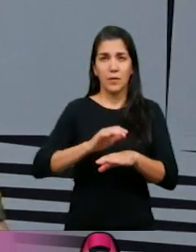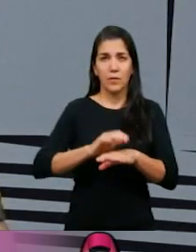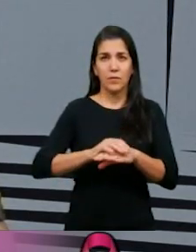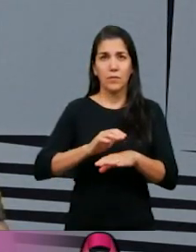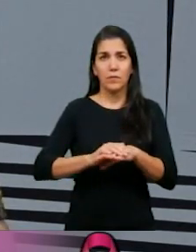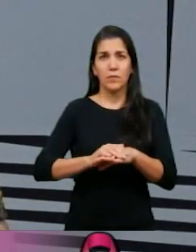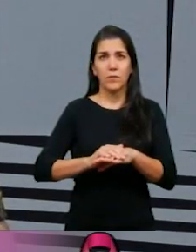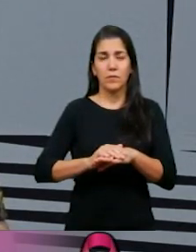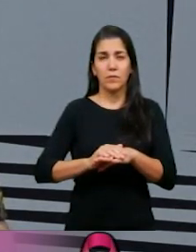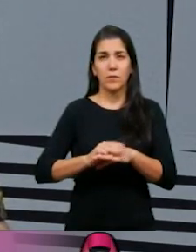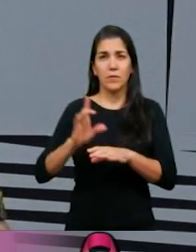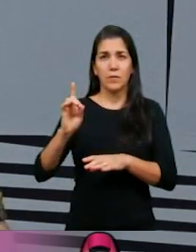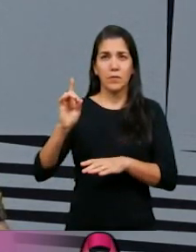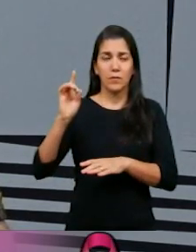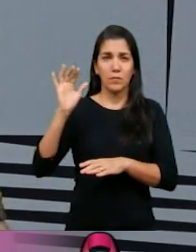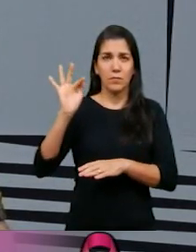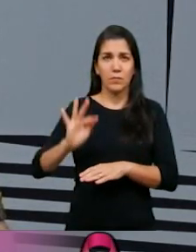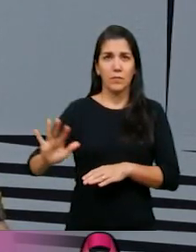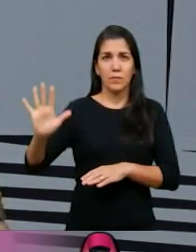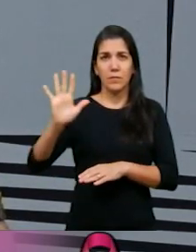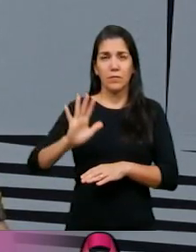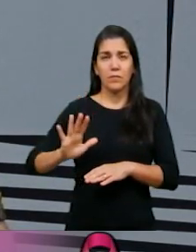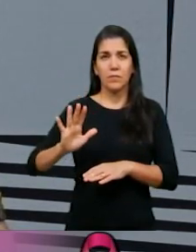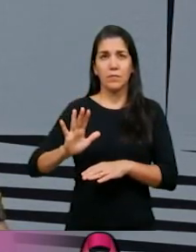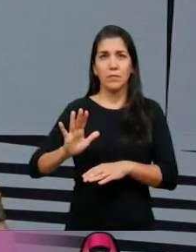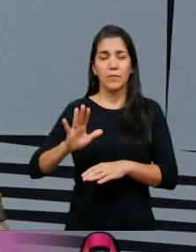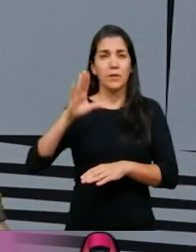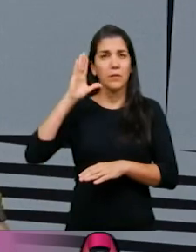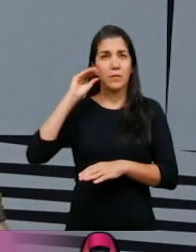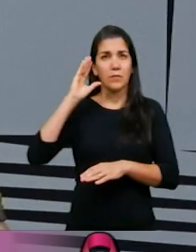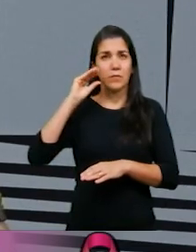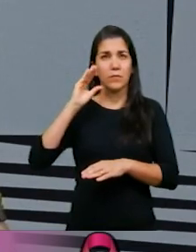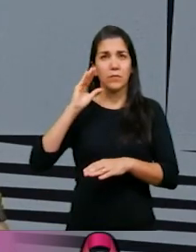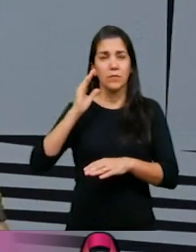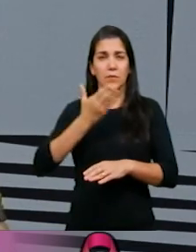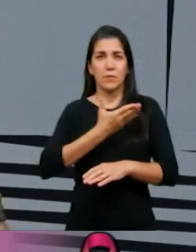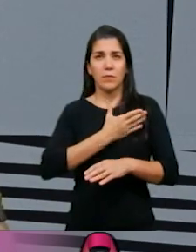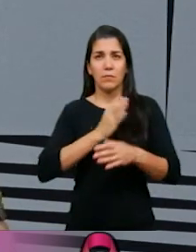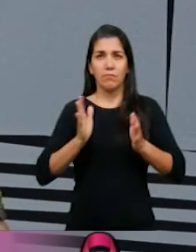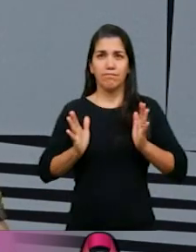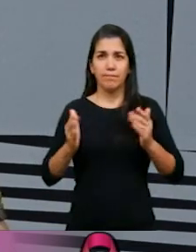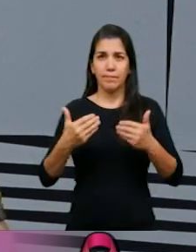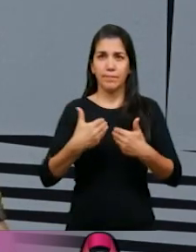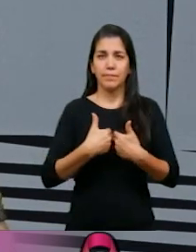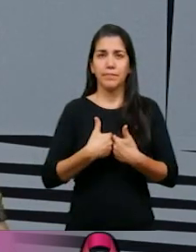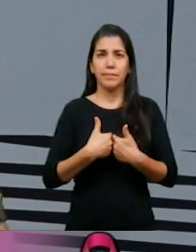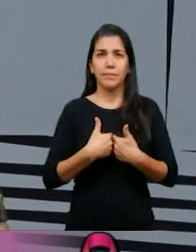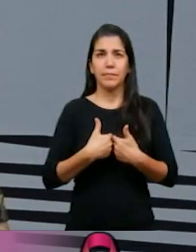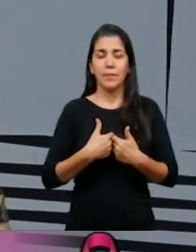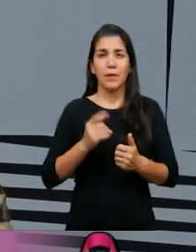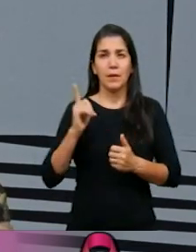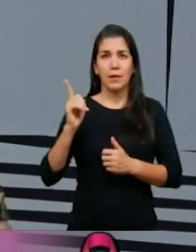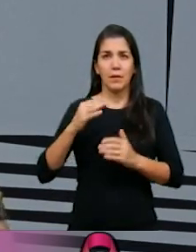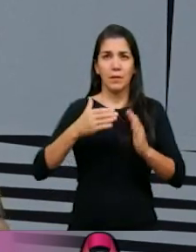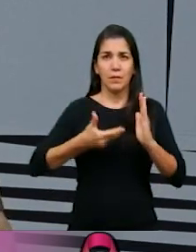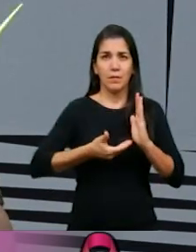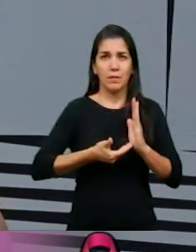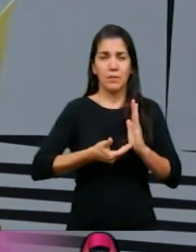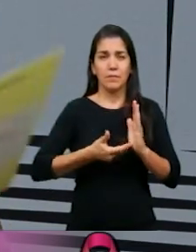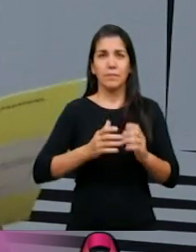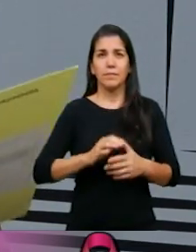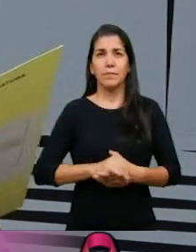Fausto Pinato, que cria o programa servidor Amigo do Autista, PSAA, em trâmite na Câmara dos